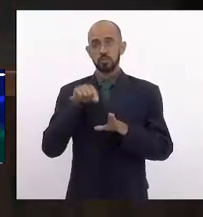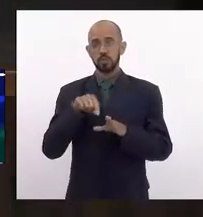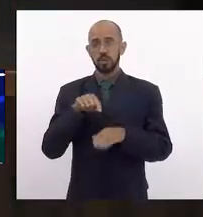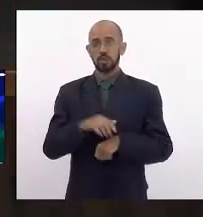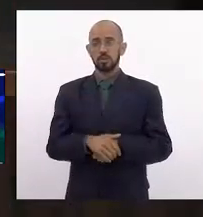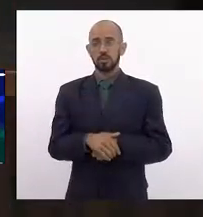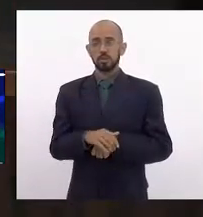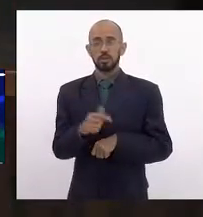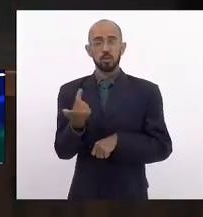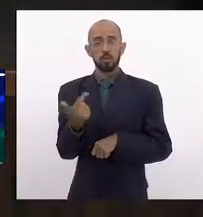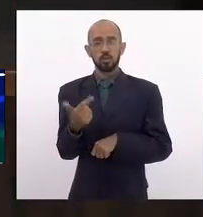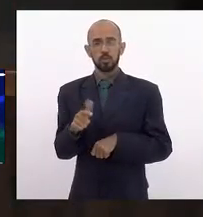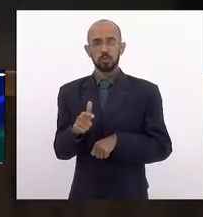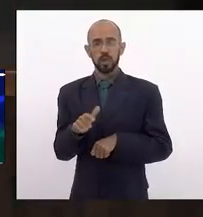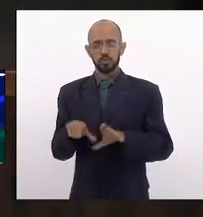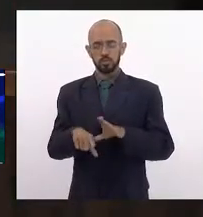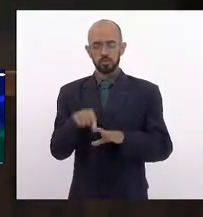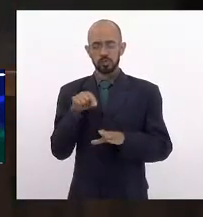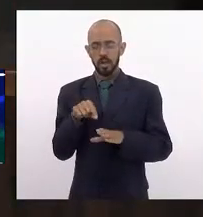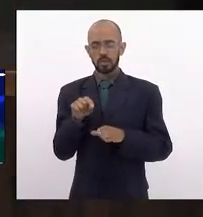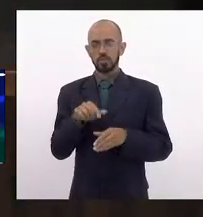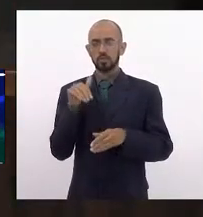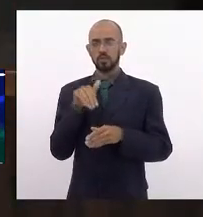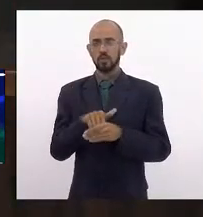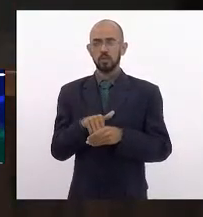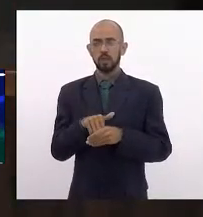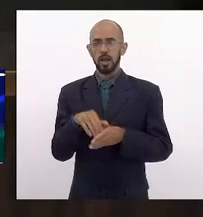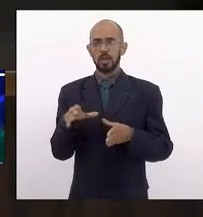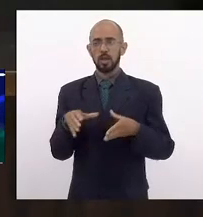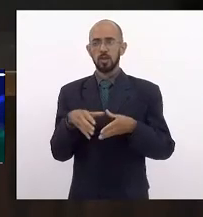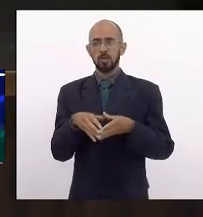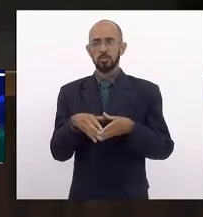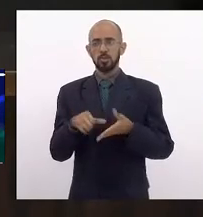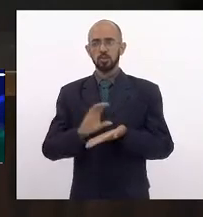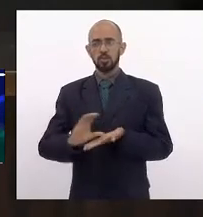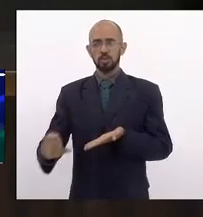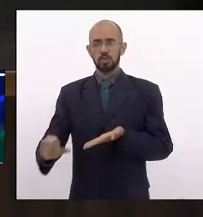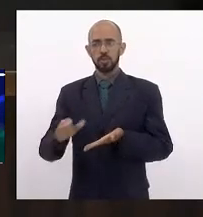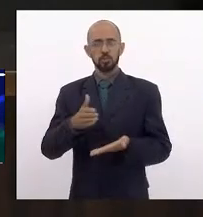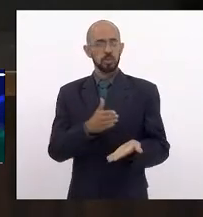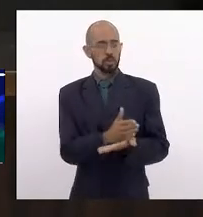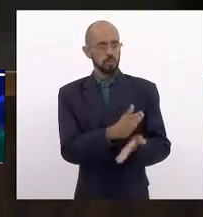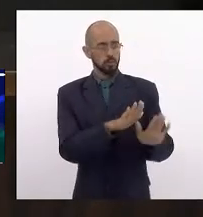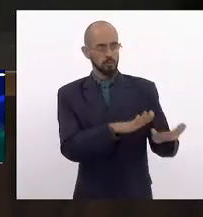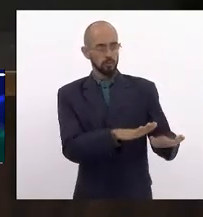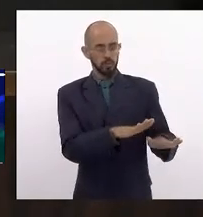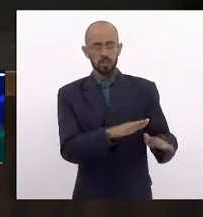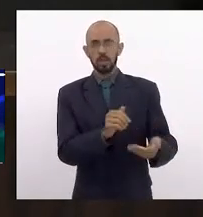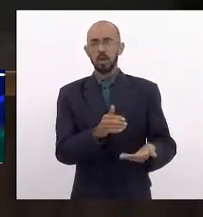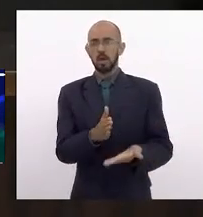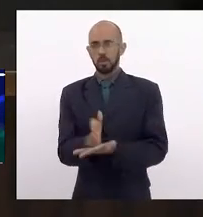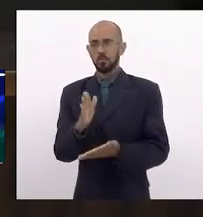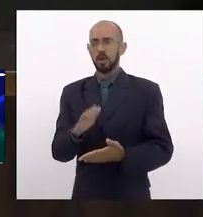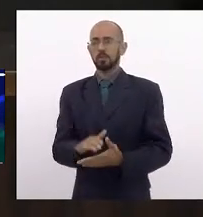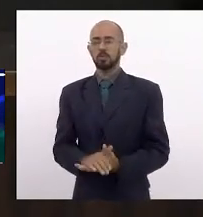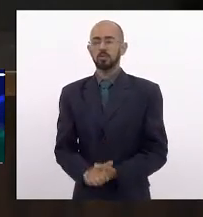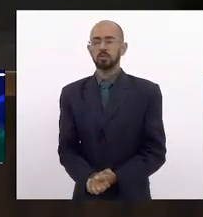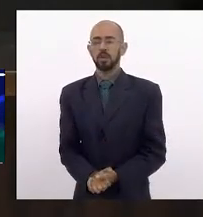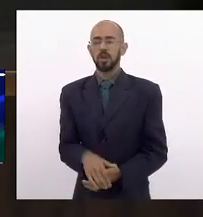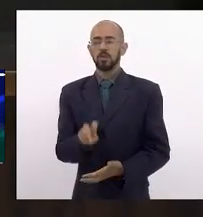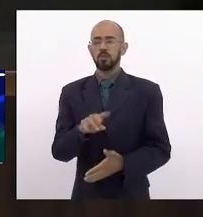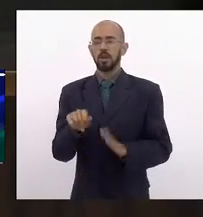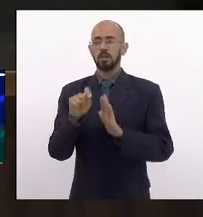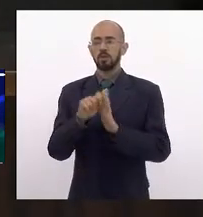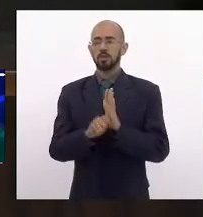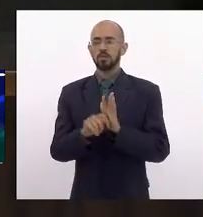não havemos de stakes vamos votar o parecer da comissão de orçamento se ele aprova permissão aprovada vai à